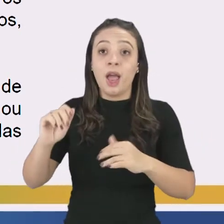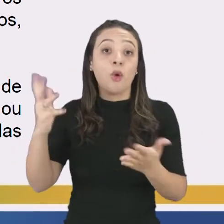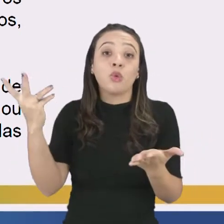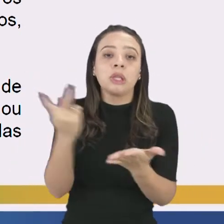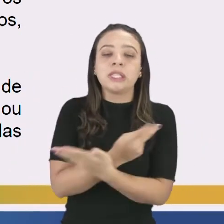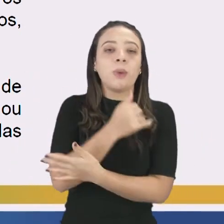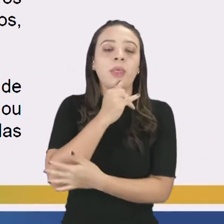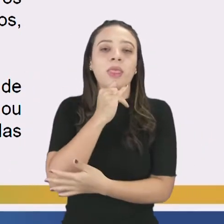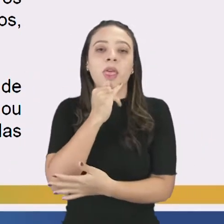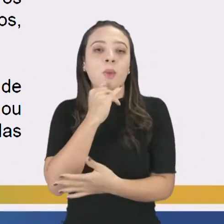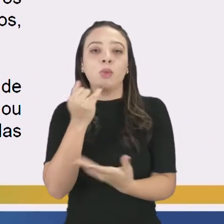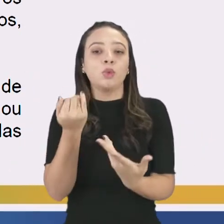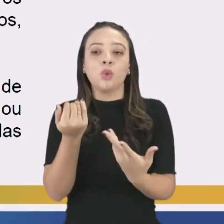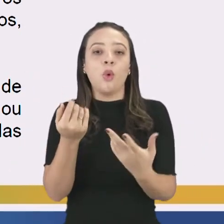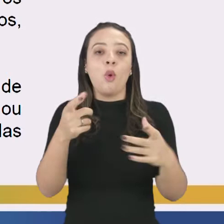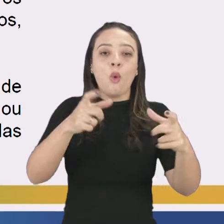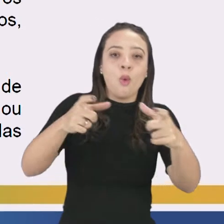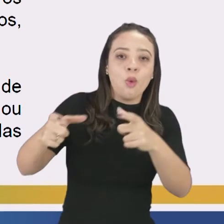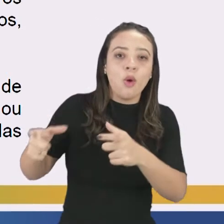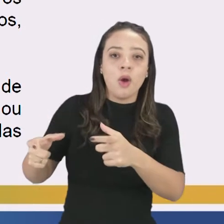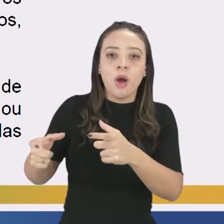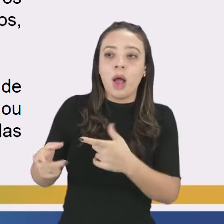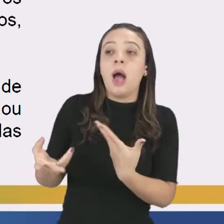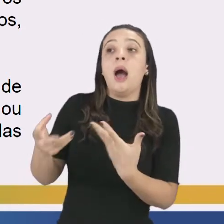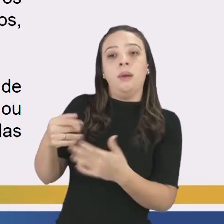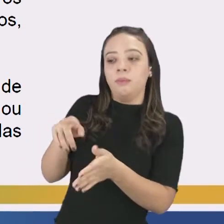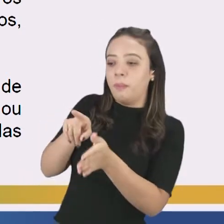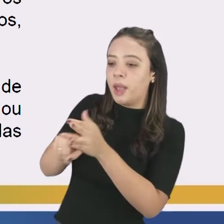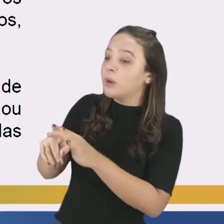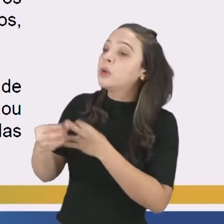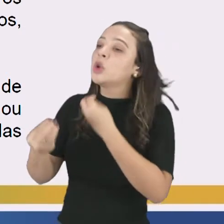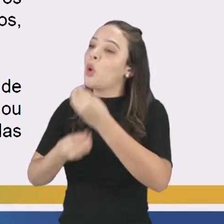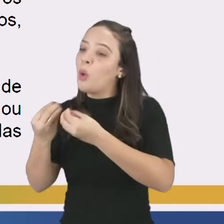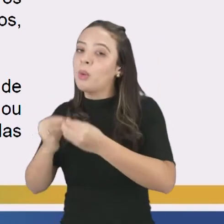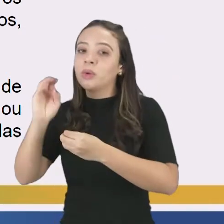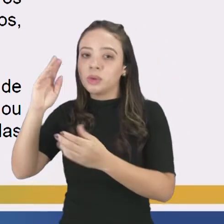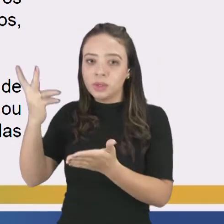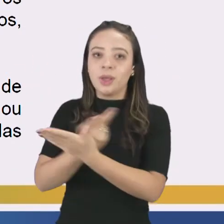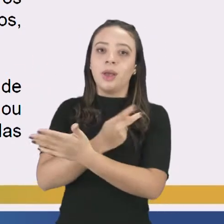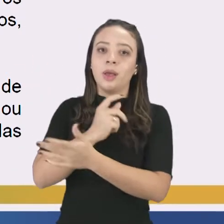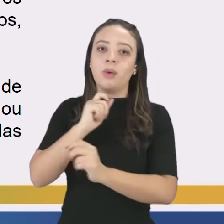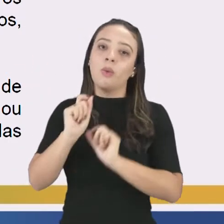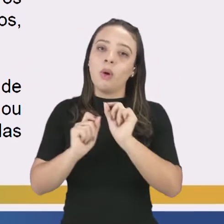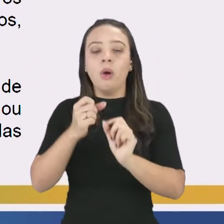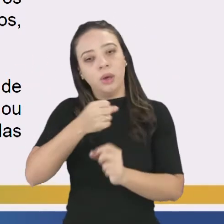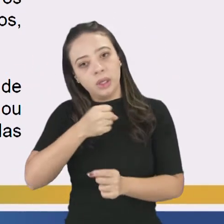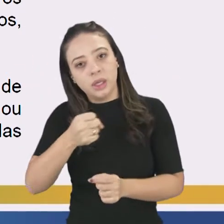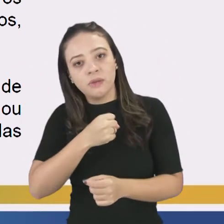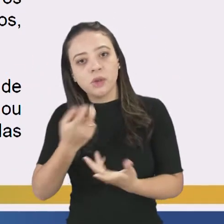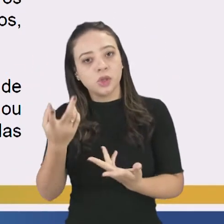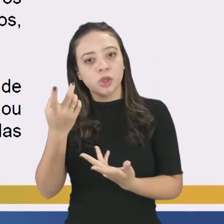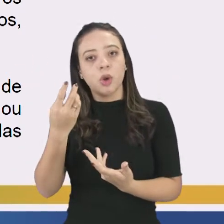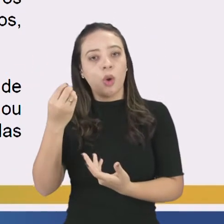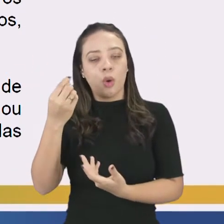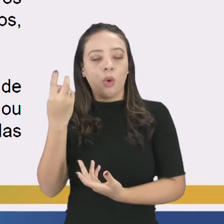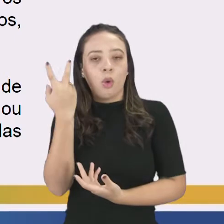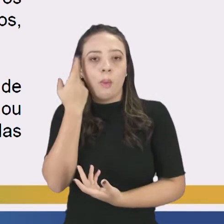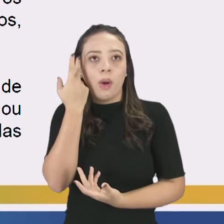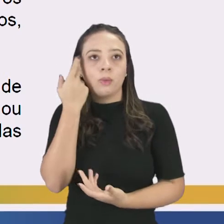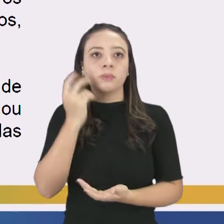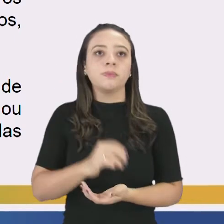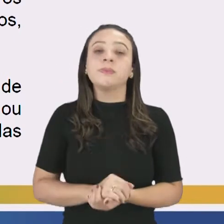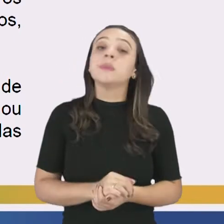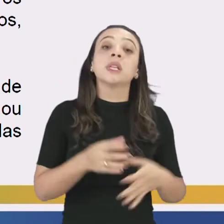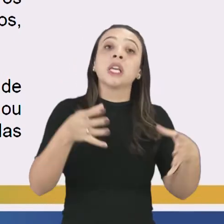show que vocês estavam por perto. Aí o cara vai lá fazer uma entrevista. É uma entrevista de rotina. Em grupo, é conhecida como a coletiva